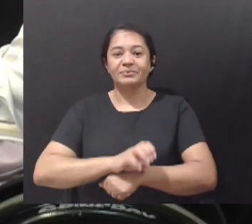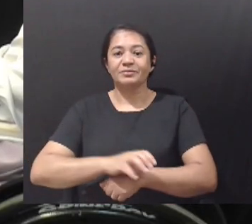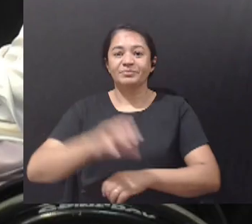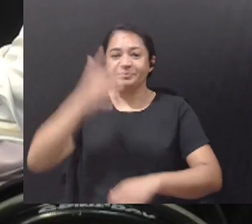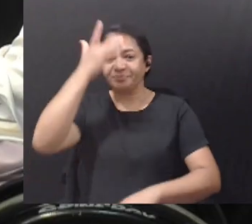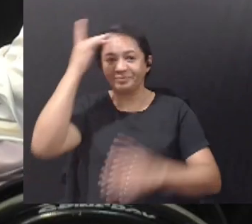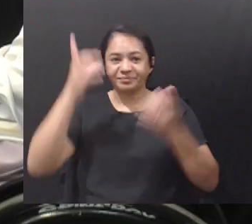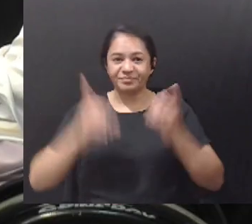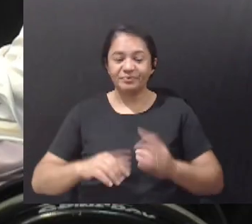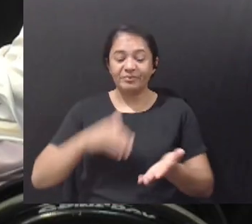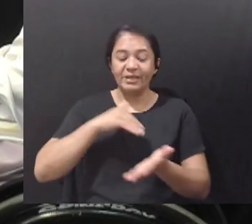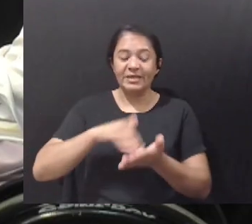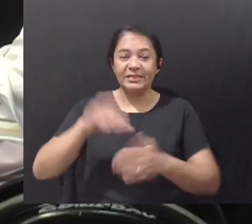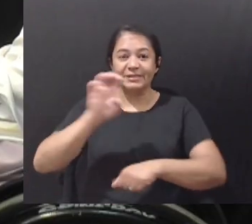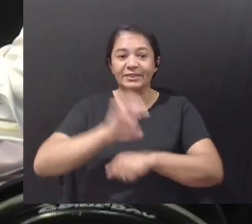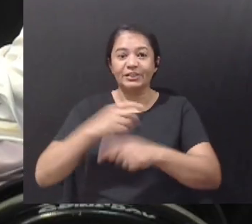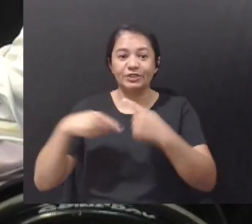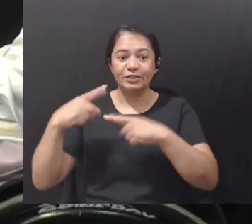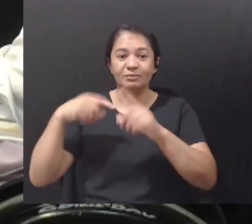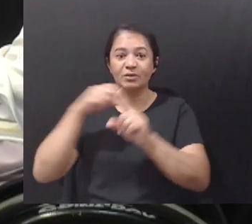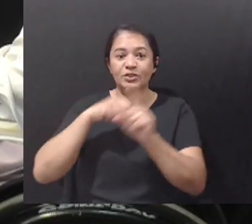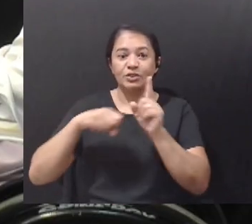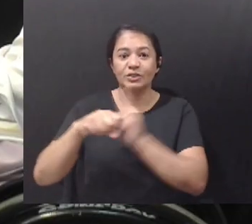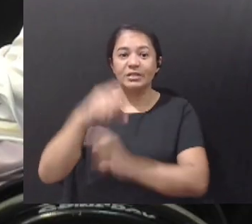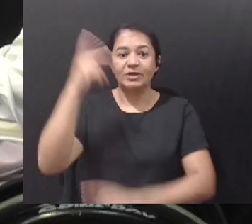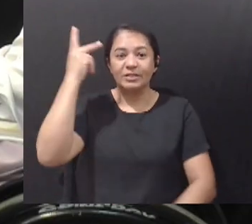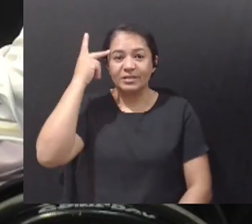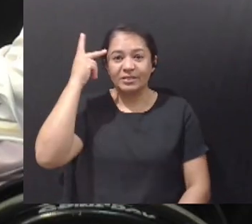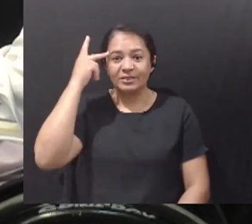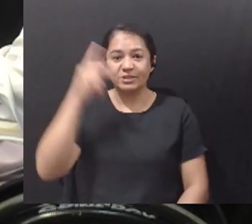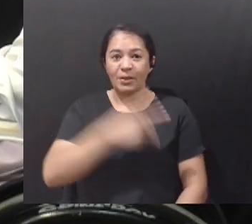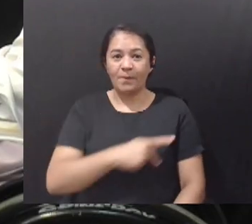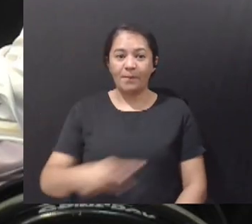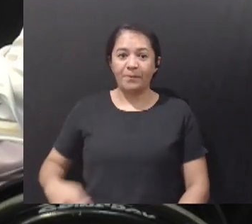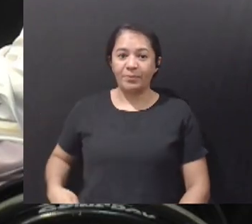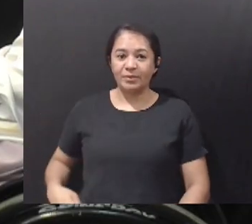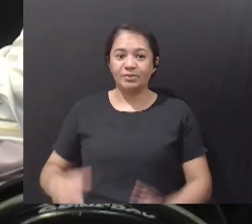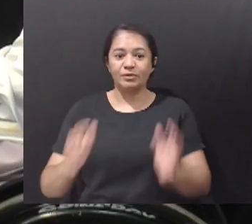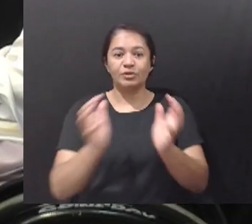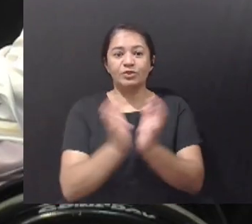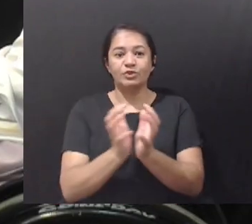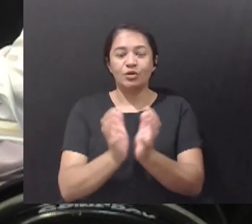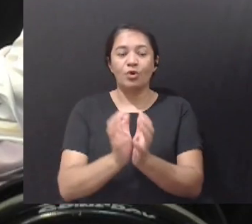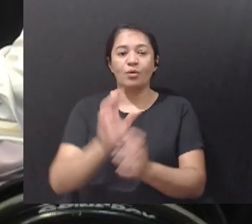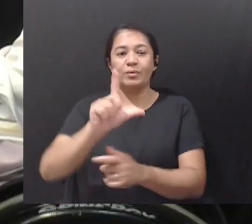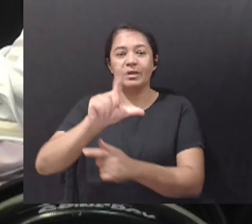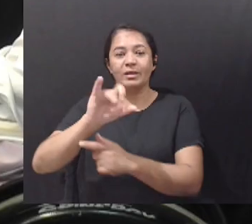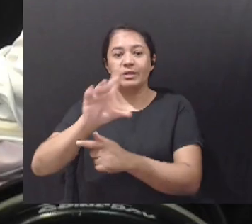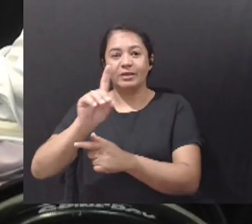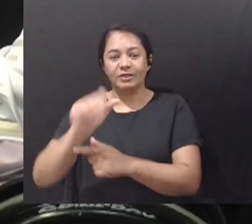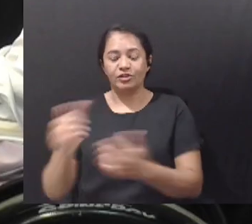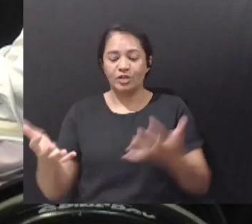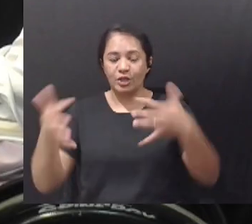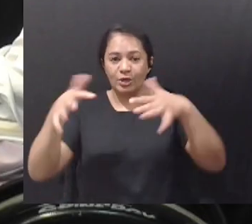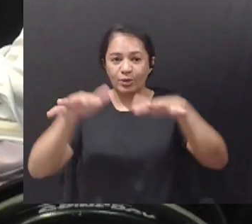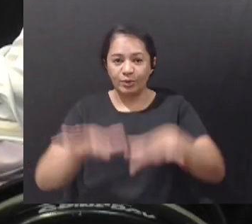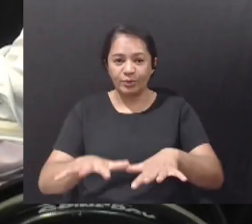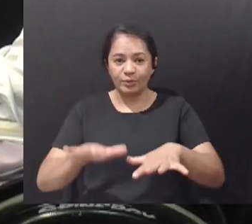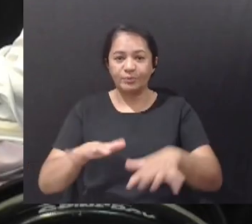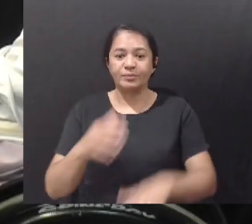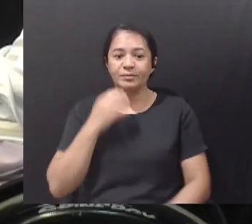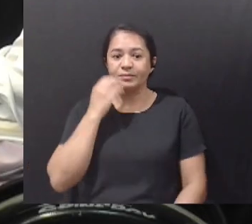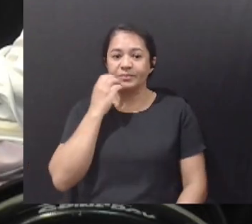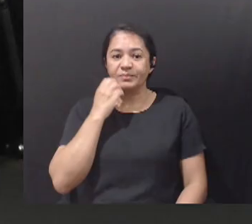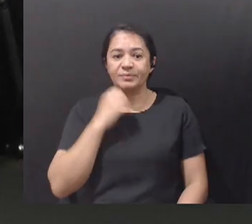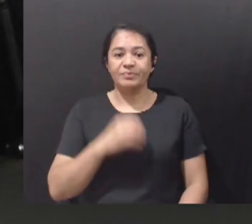de Desenvolvimento Social de São Paulo, presidente do Comitê LIDE Inclusão, que é o grupo de líderes empresariais, secretária